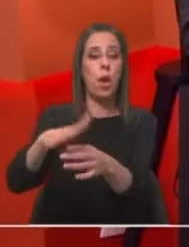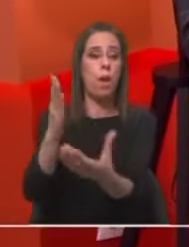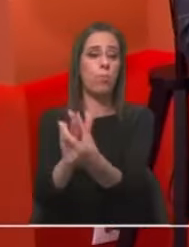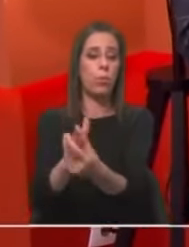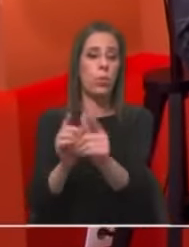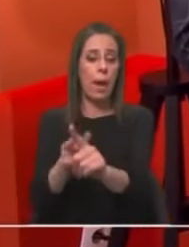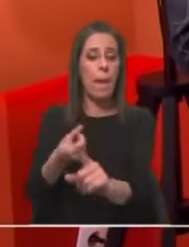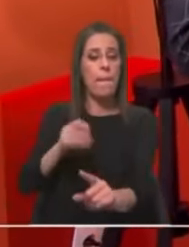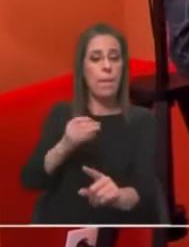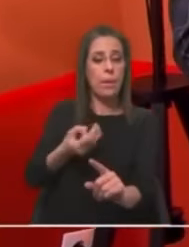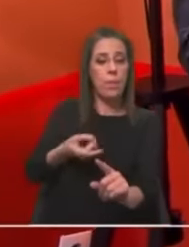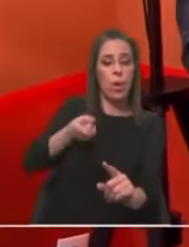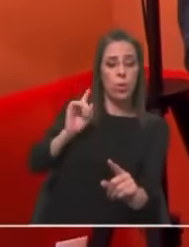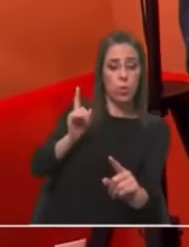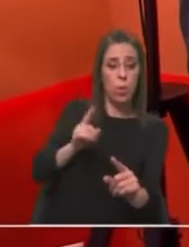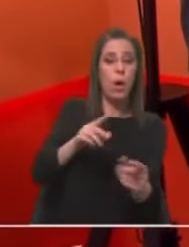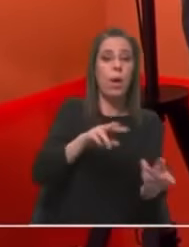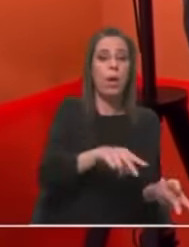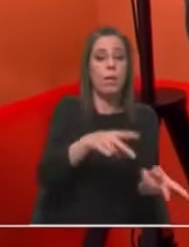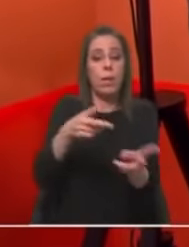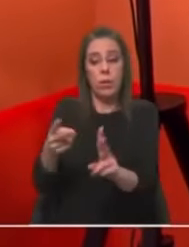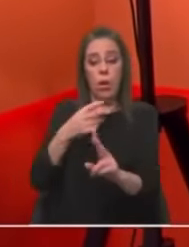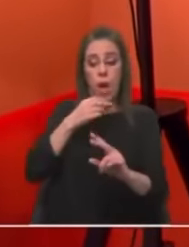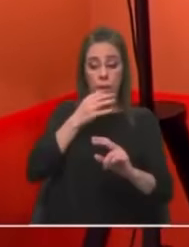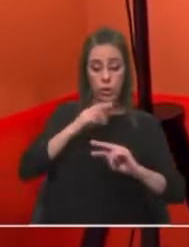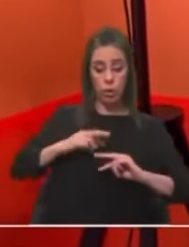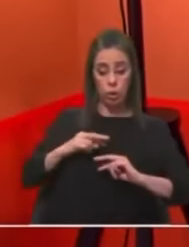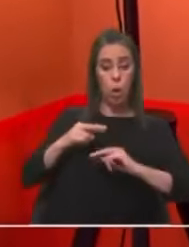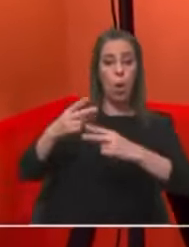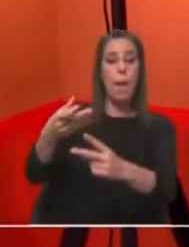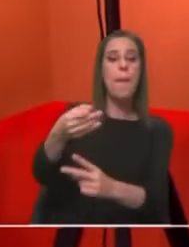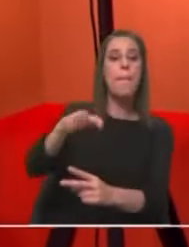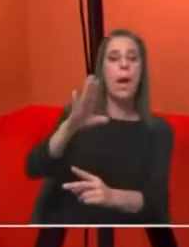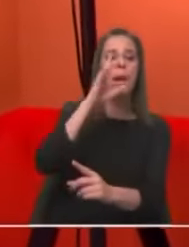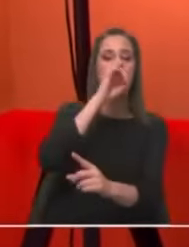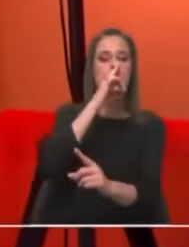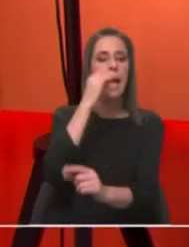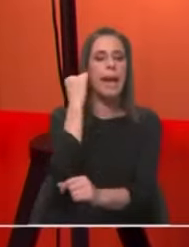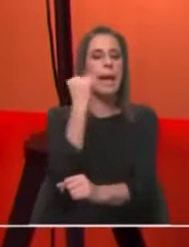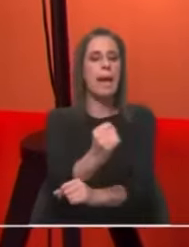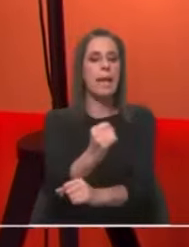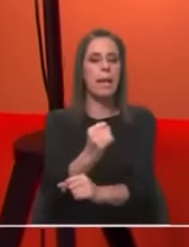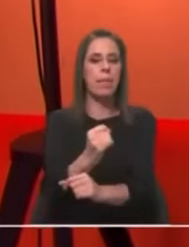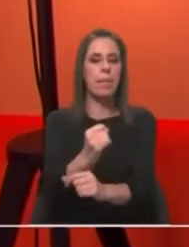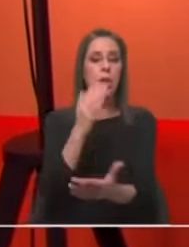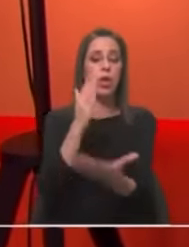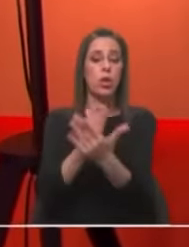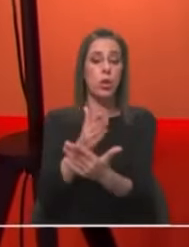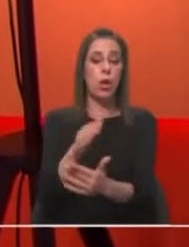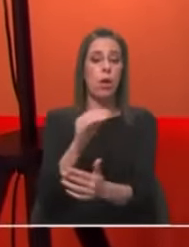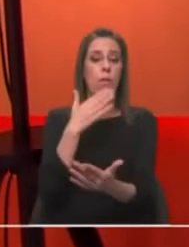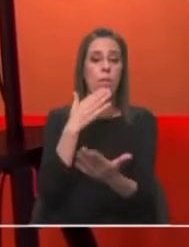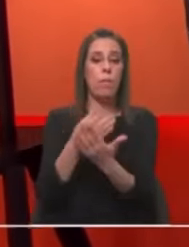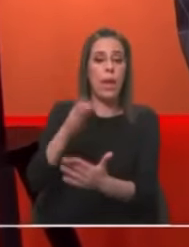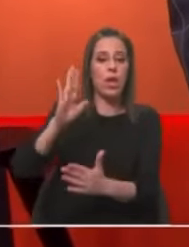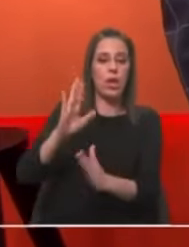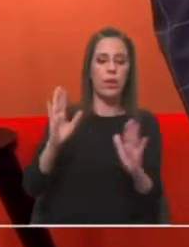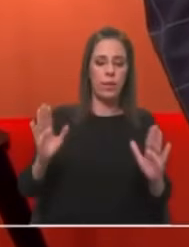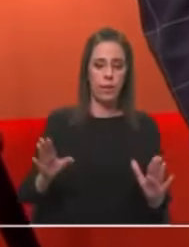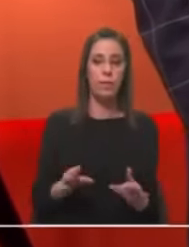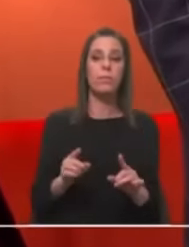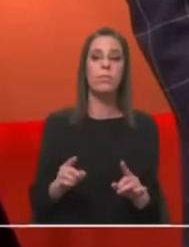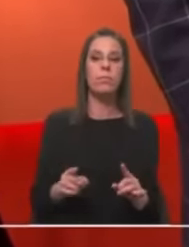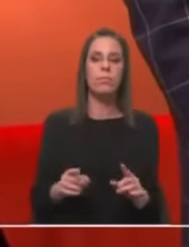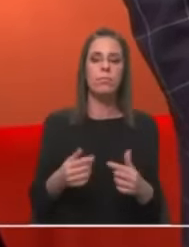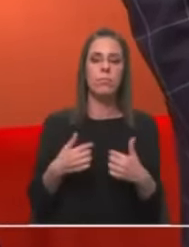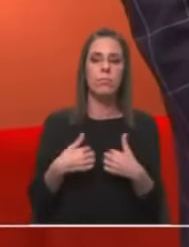processo. Só transitaria para a Polícia Judiciária se fosse um crime da exclusiva competência da Polícia Judiciária. Portanto,